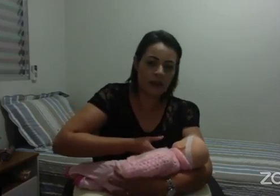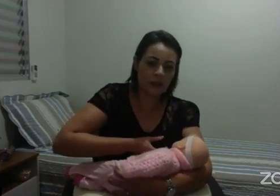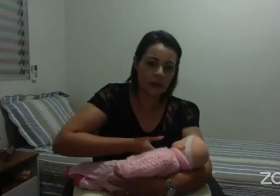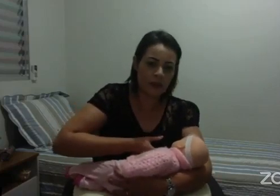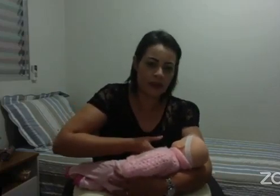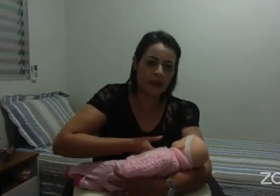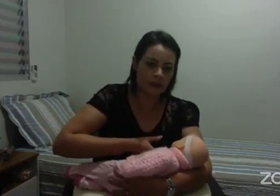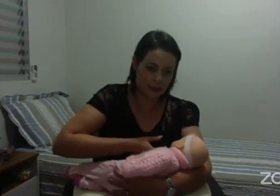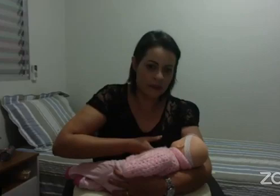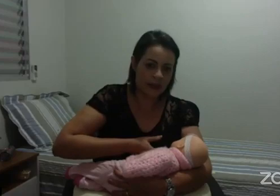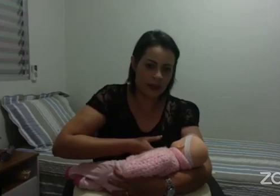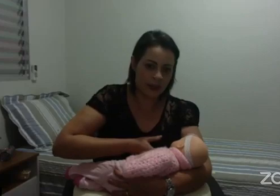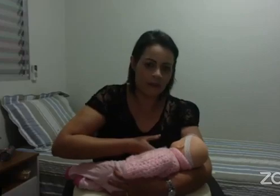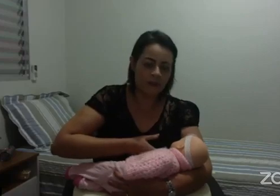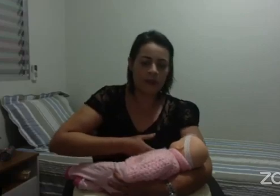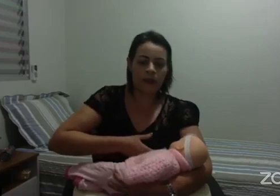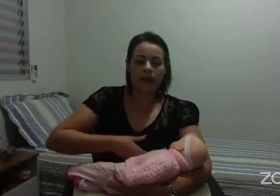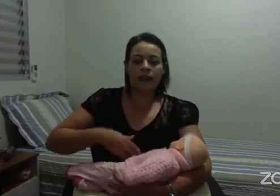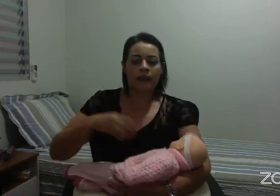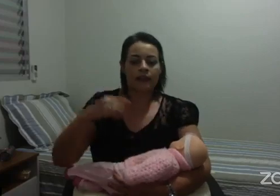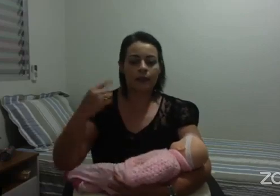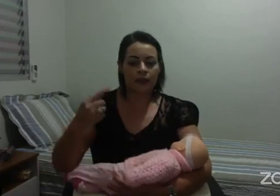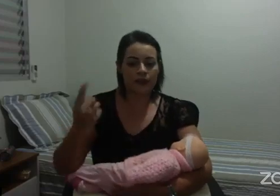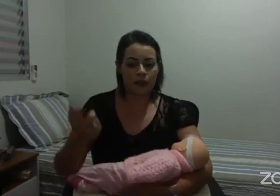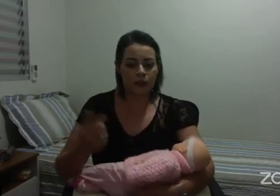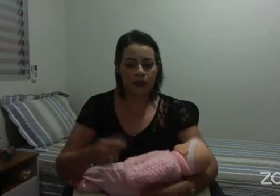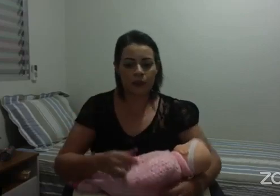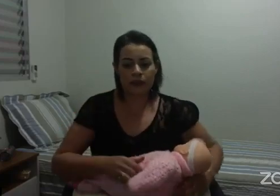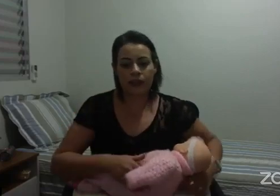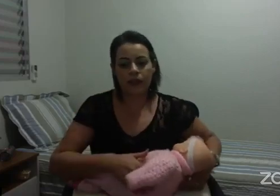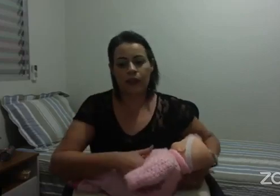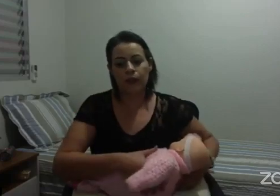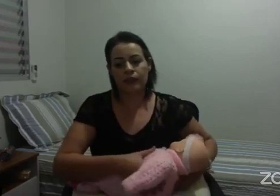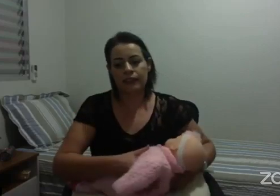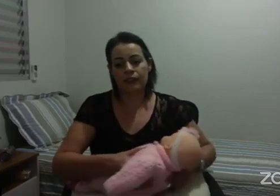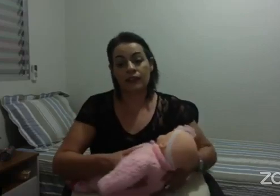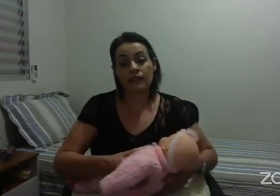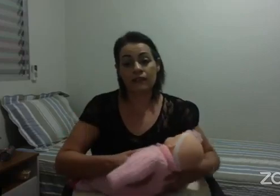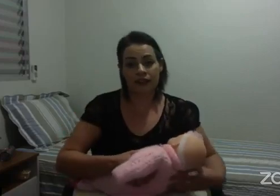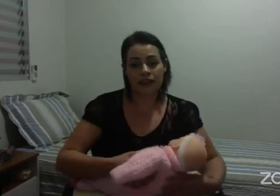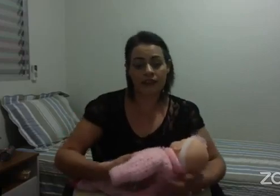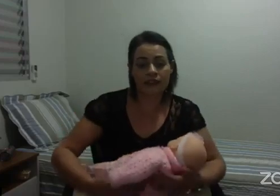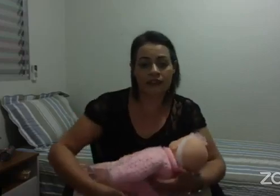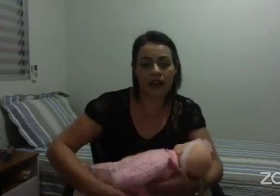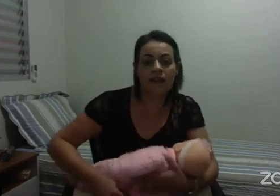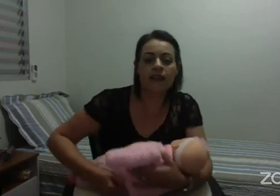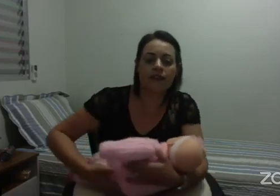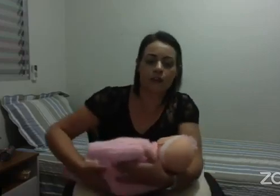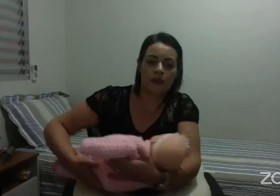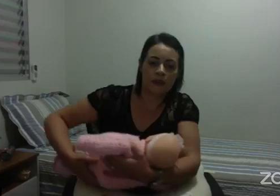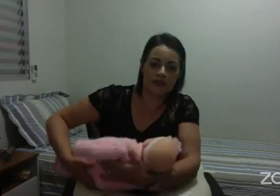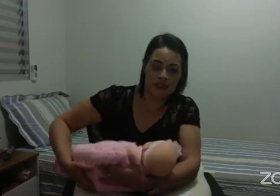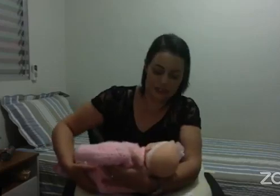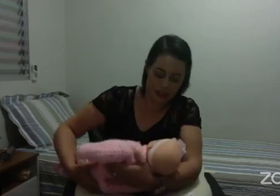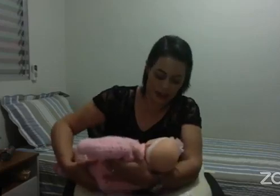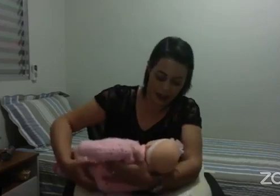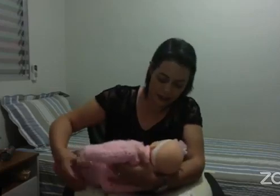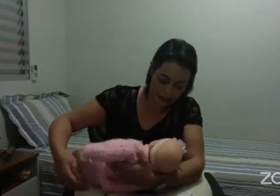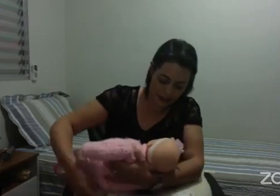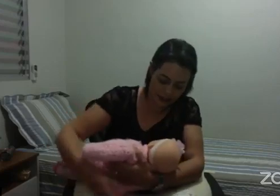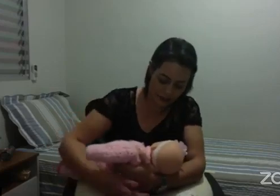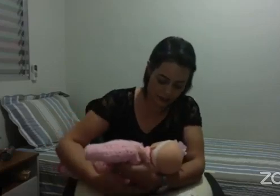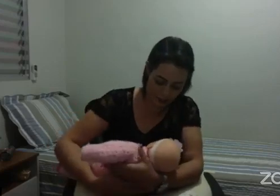até a boca do bebê, tá? Depois, a outra posição é a posição transversa, tá? Que o bebê vai